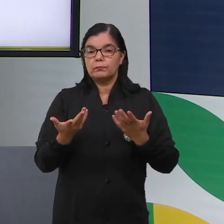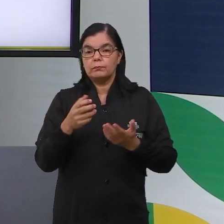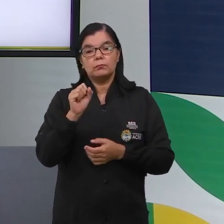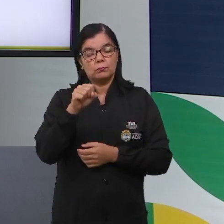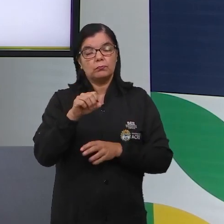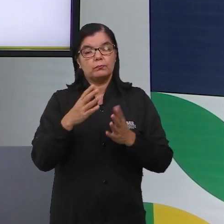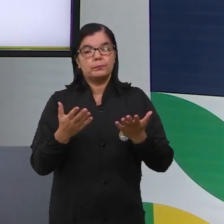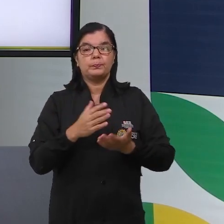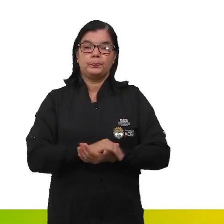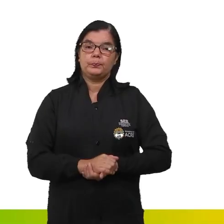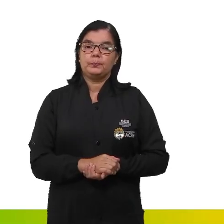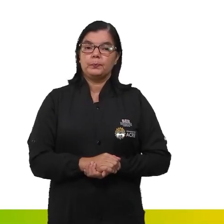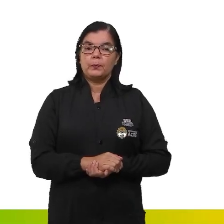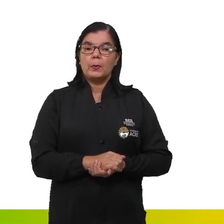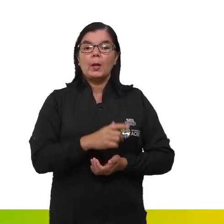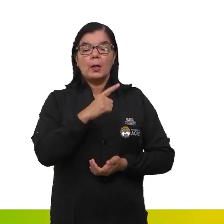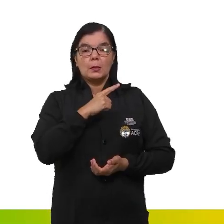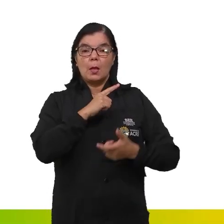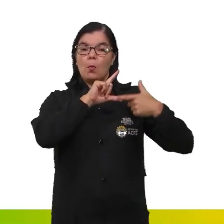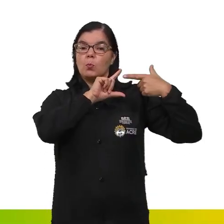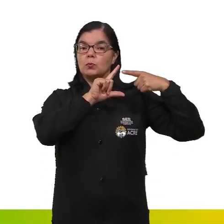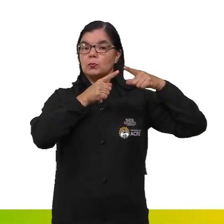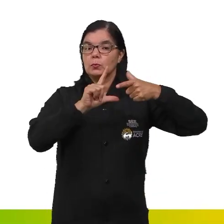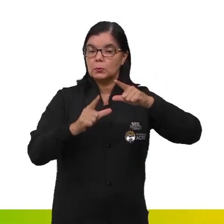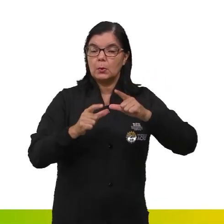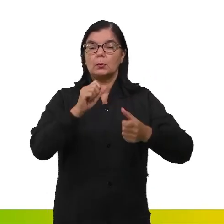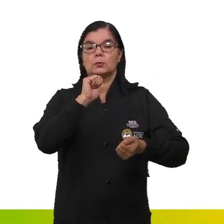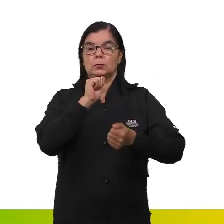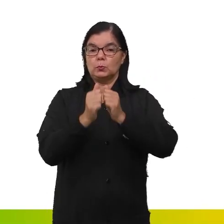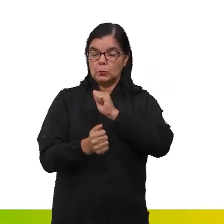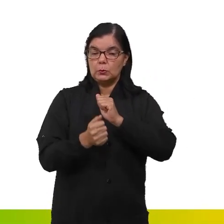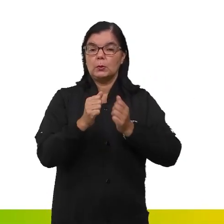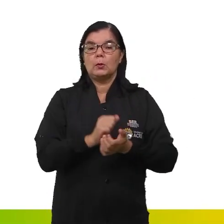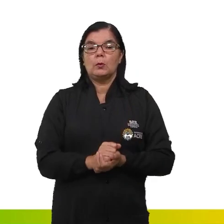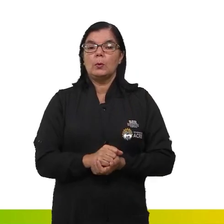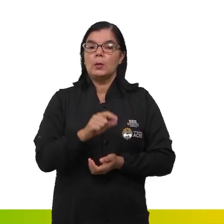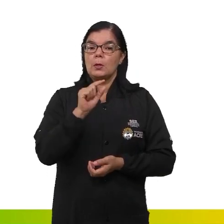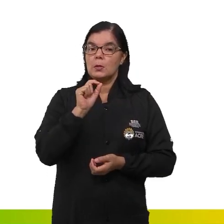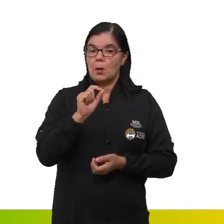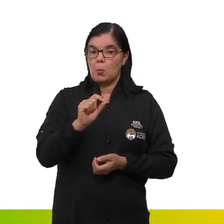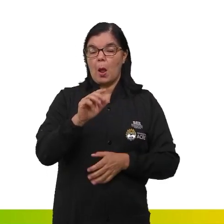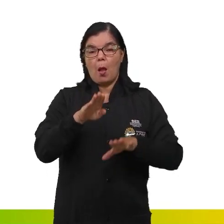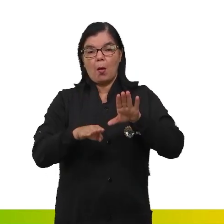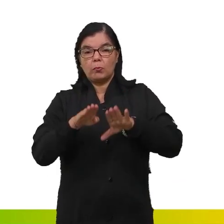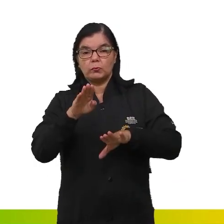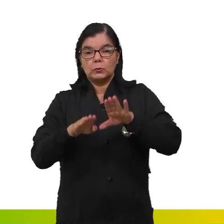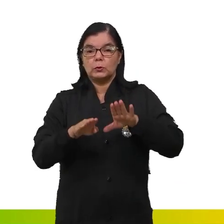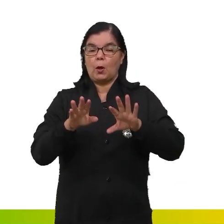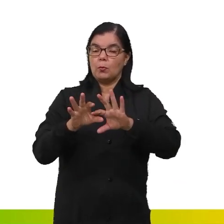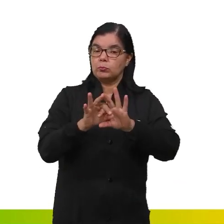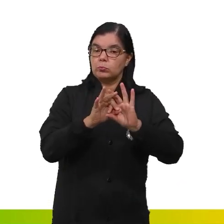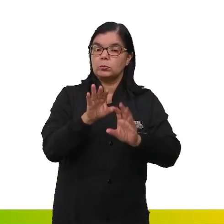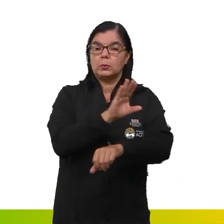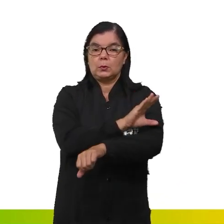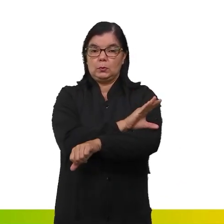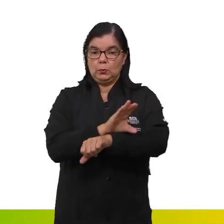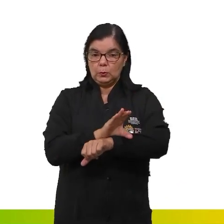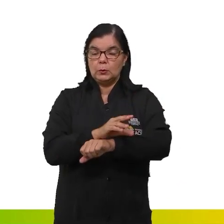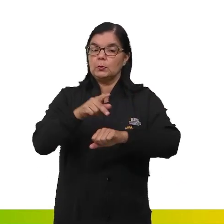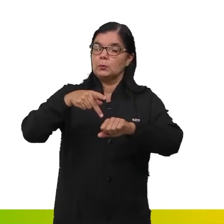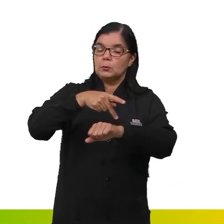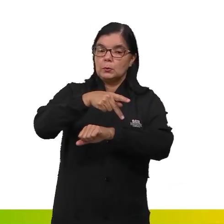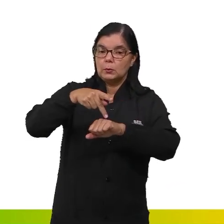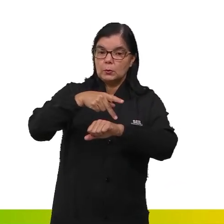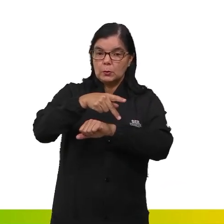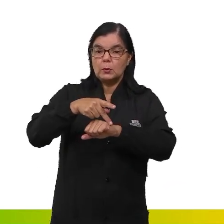É sobre isso. E aqui temos as tradições esportivas, que são muitas vezes ligadas à cultura de um